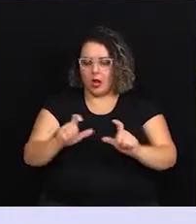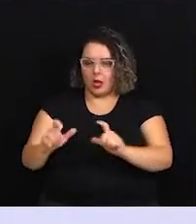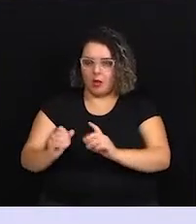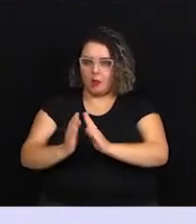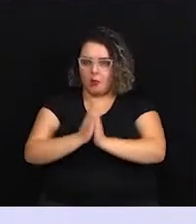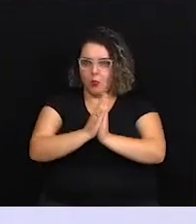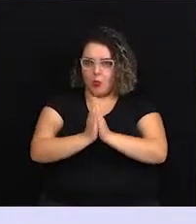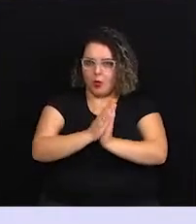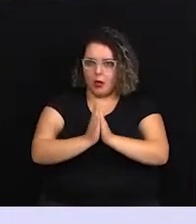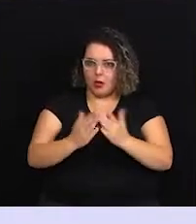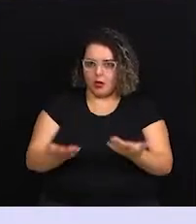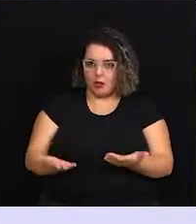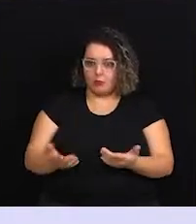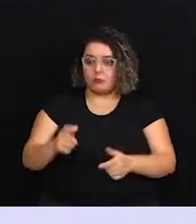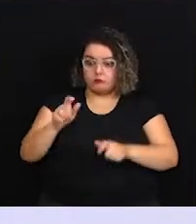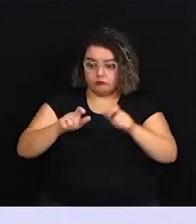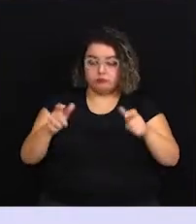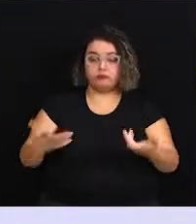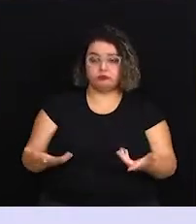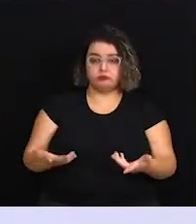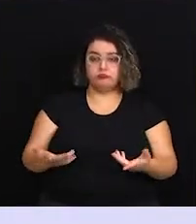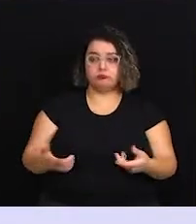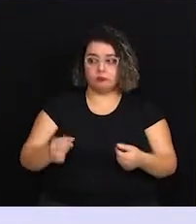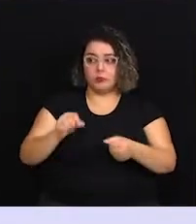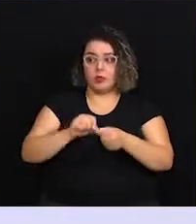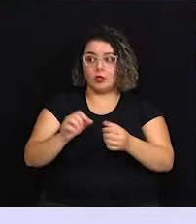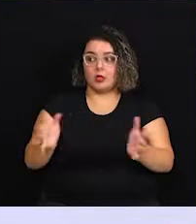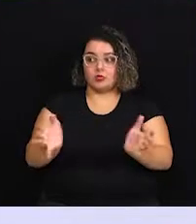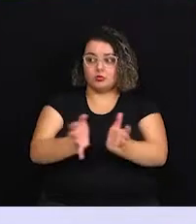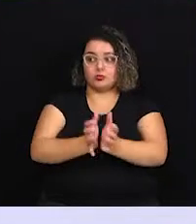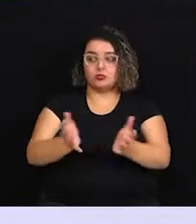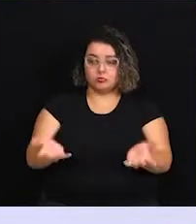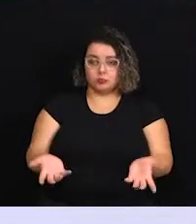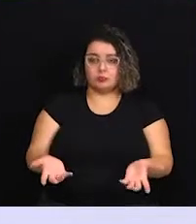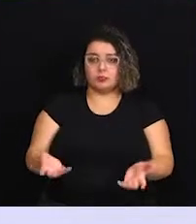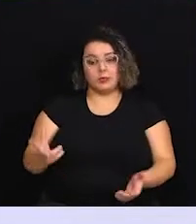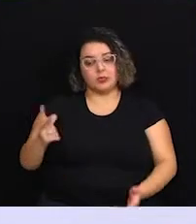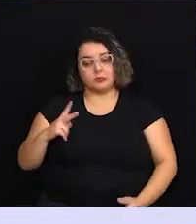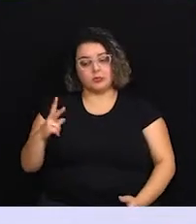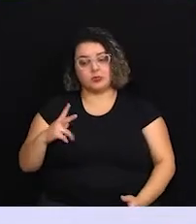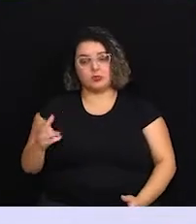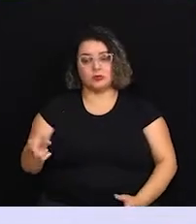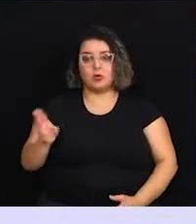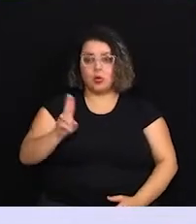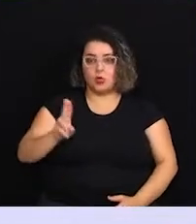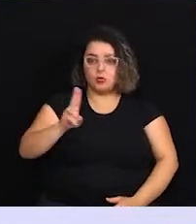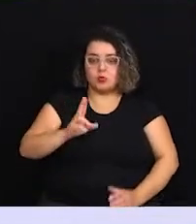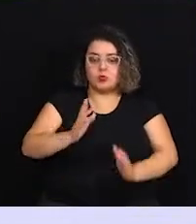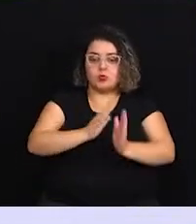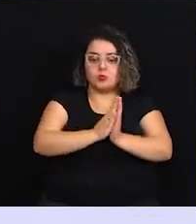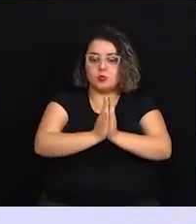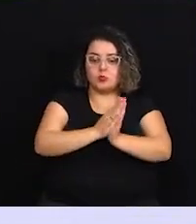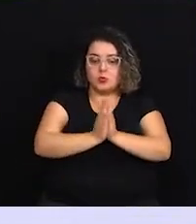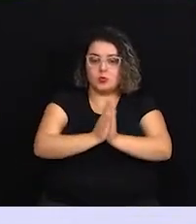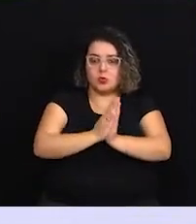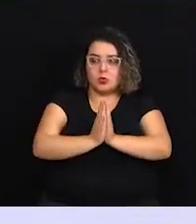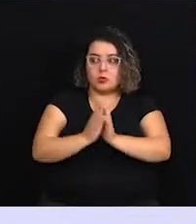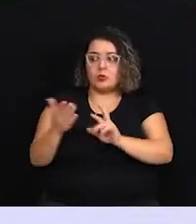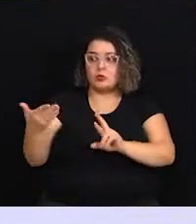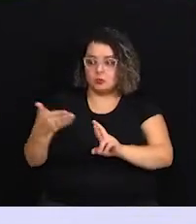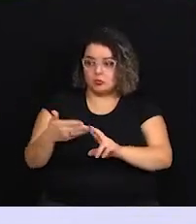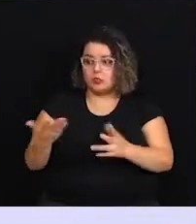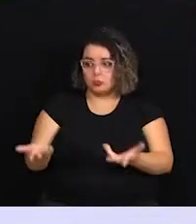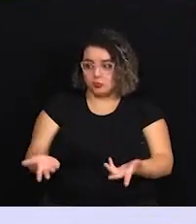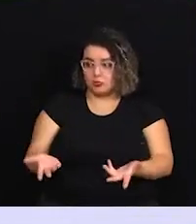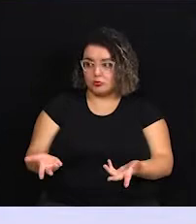ser representantes pessoas, quando a gente faz constelação em grupo, mas no caso da individual, a gente usa esses bonequinhos que são os representantes.